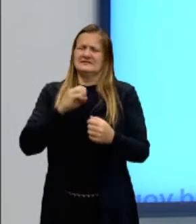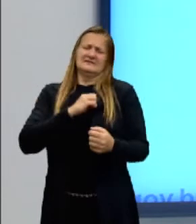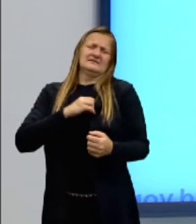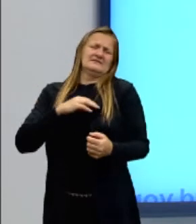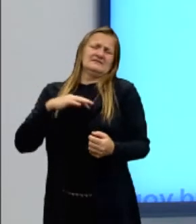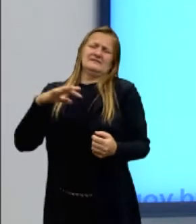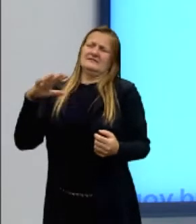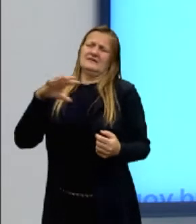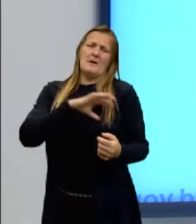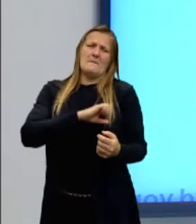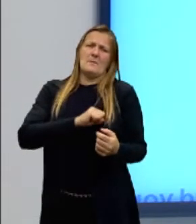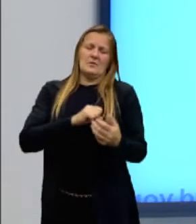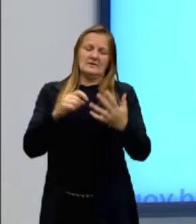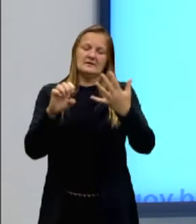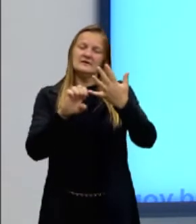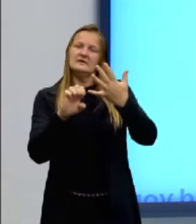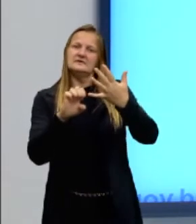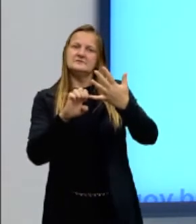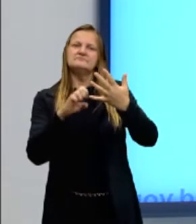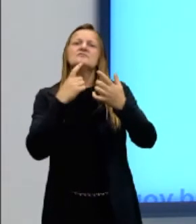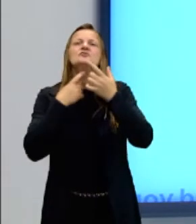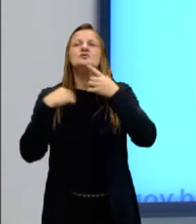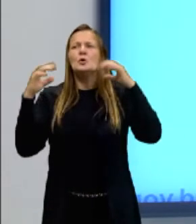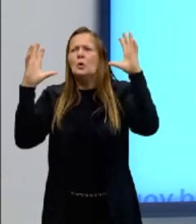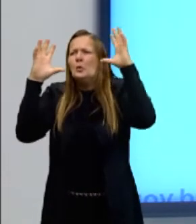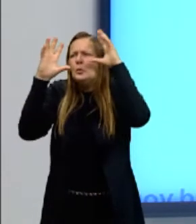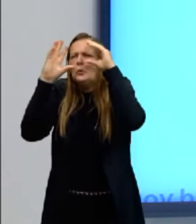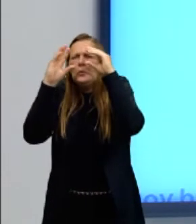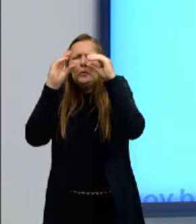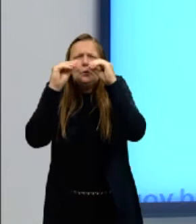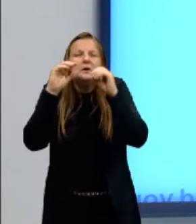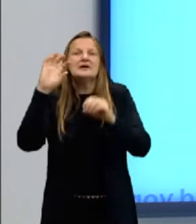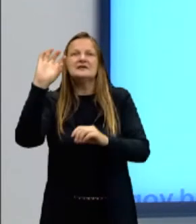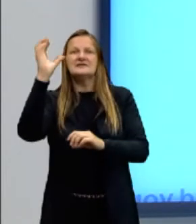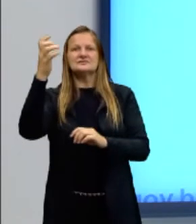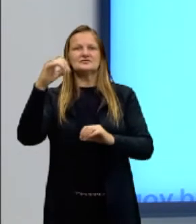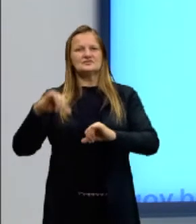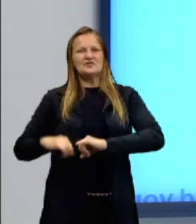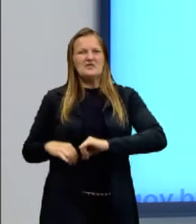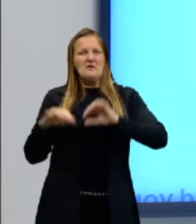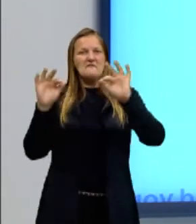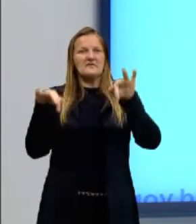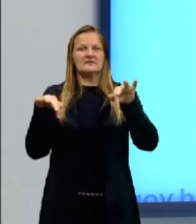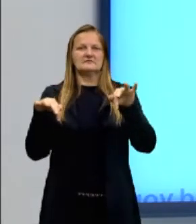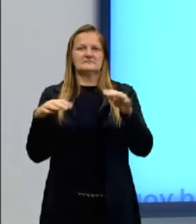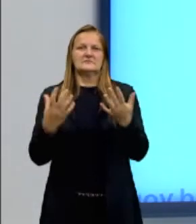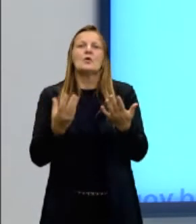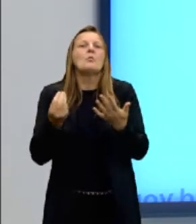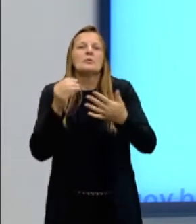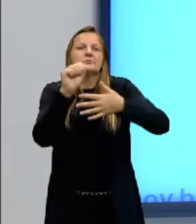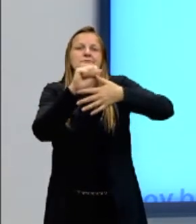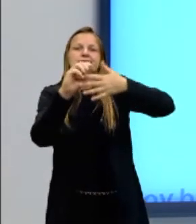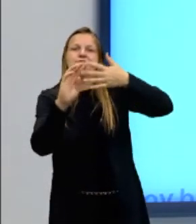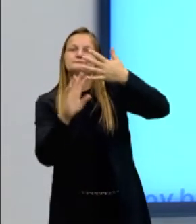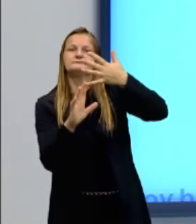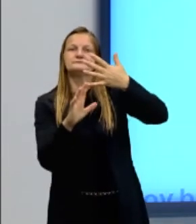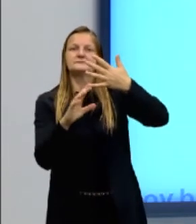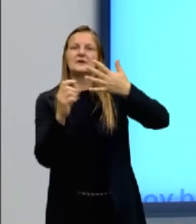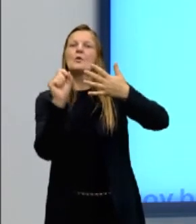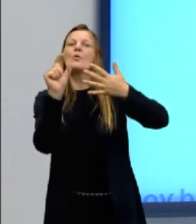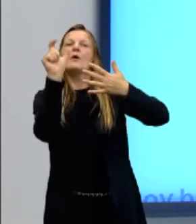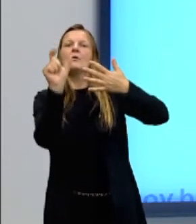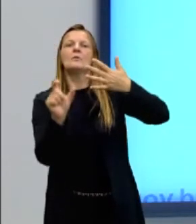letra e o gosto pela escuridão como solução para o sofrimento então dessas alternativas